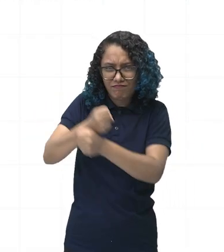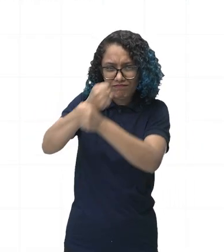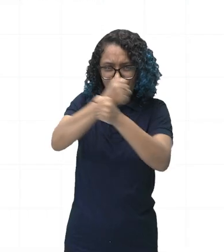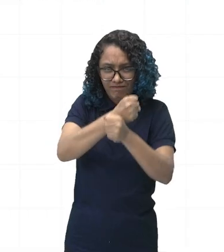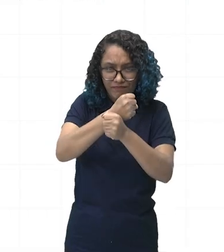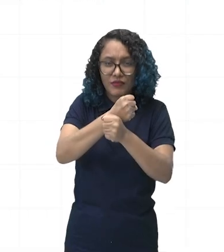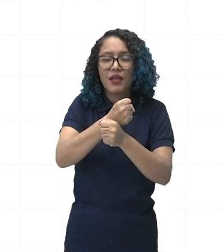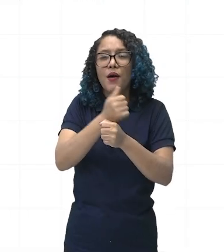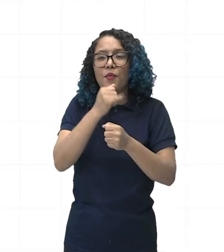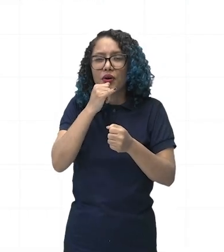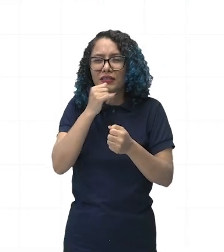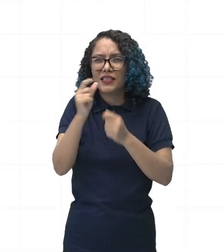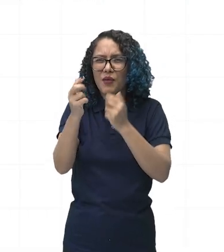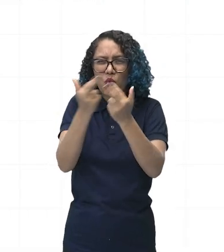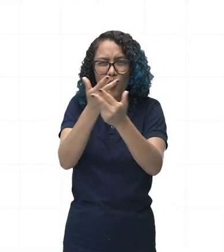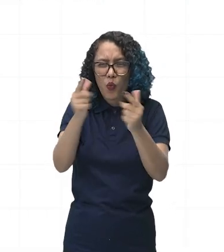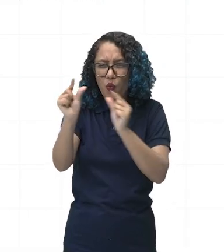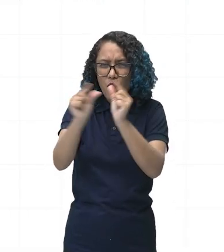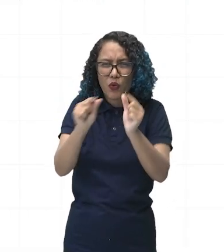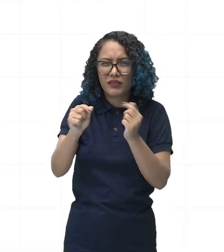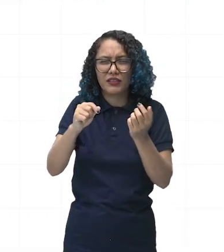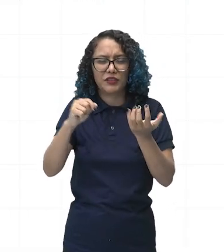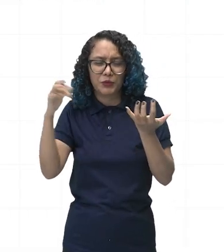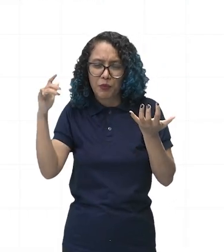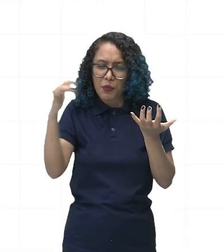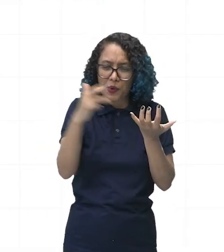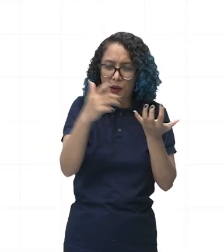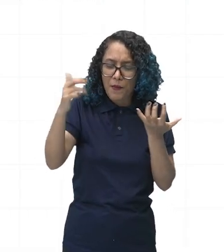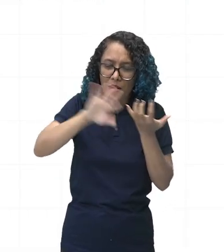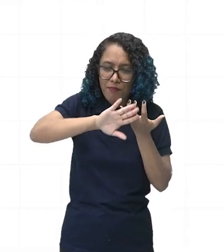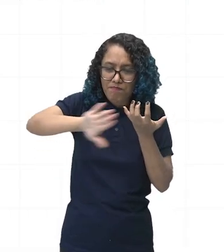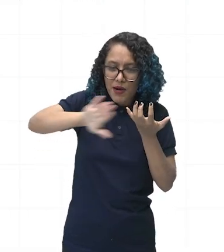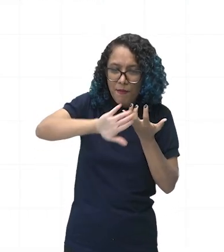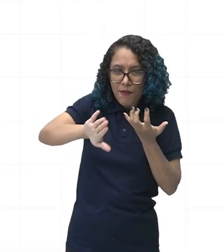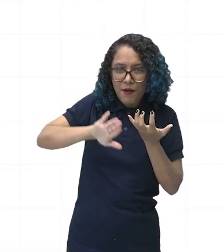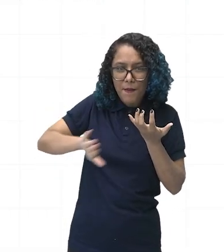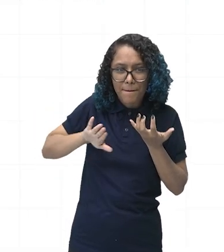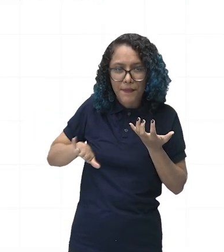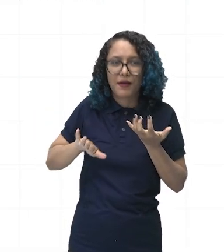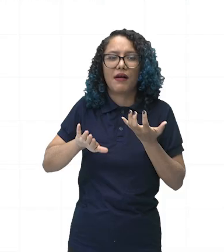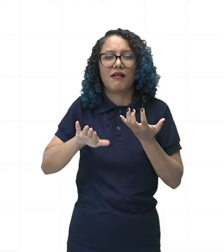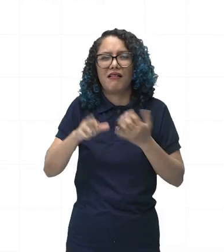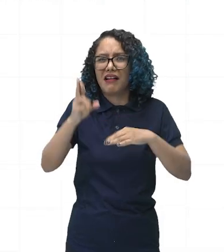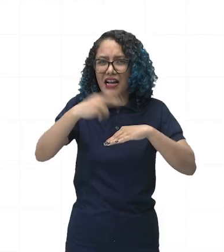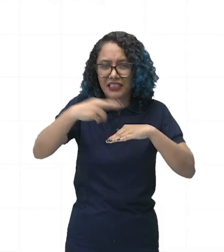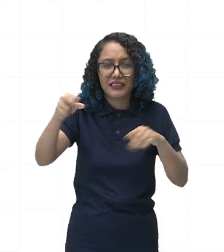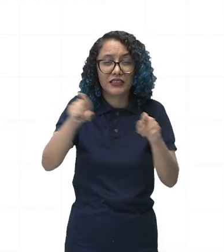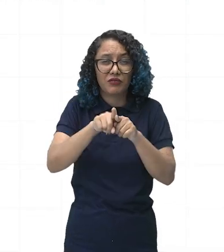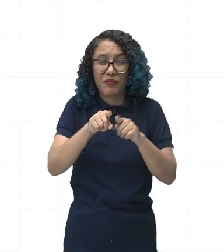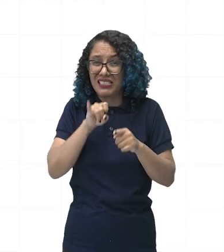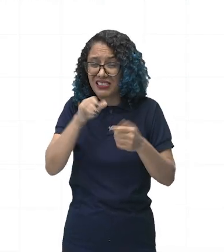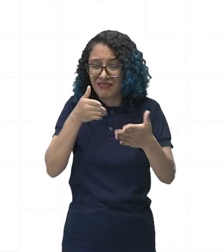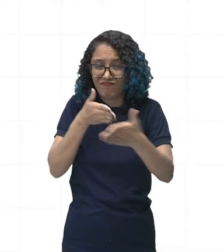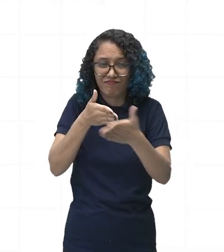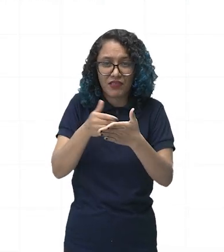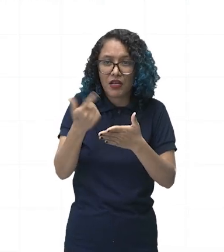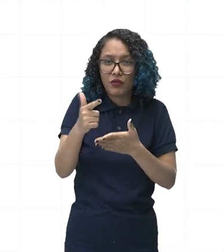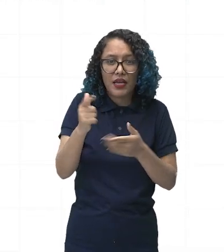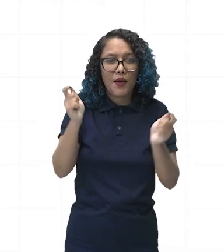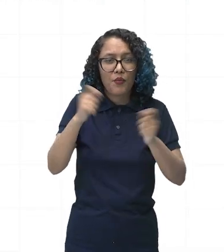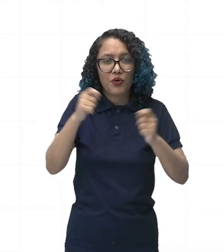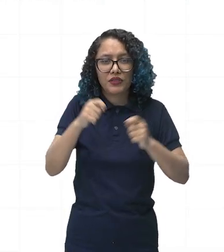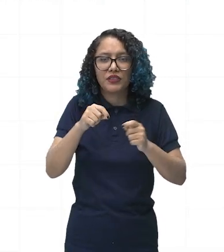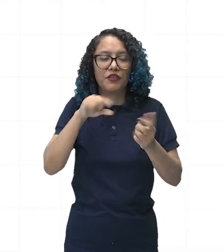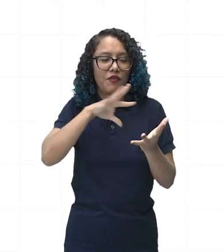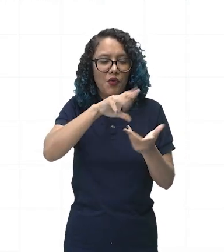partículas carregadas do vento solar e radiações cósmicas que, sem essa barreira, poderiam destruir